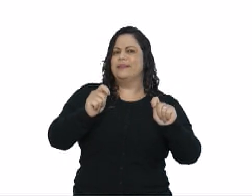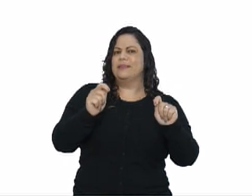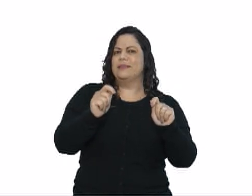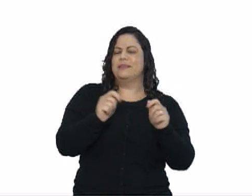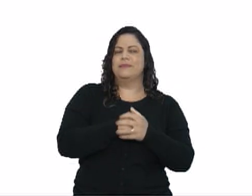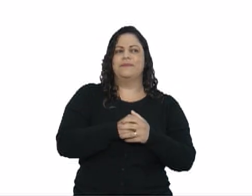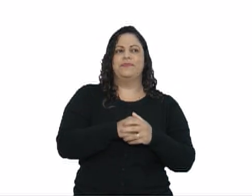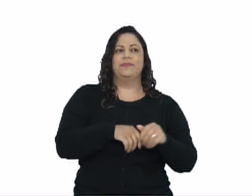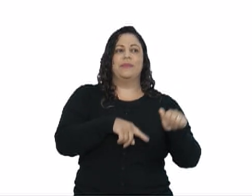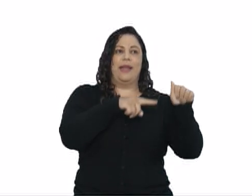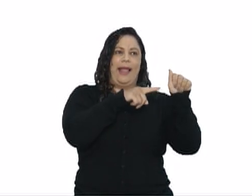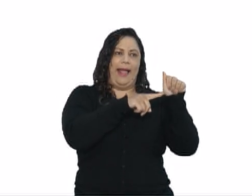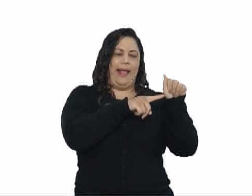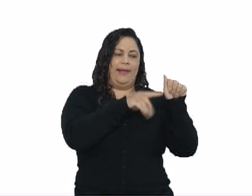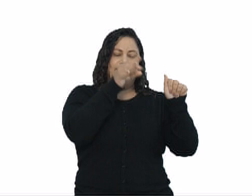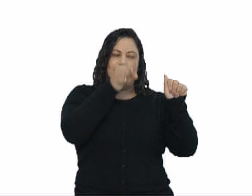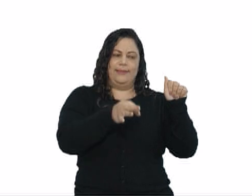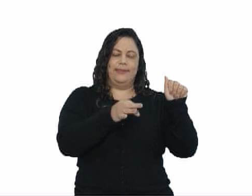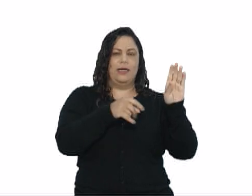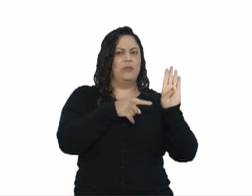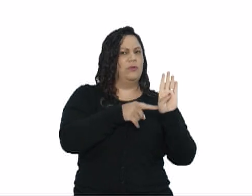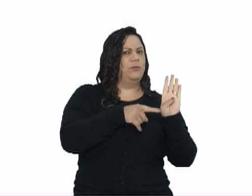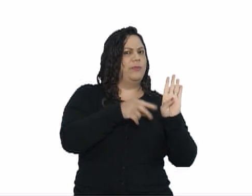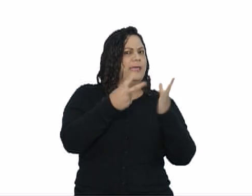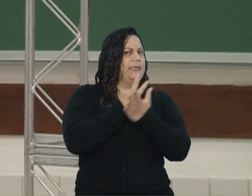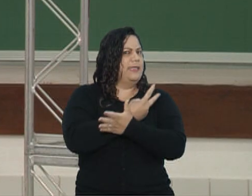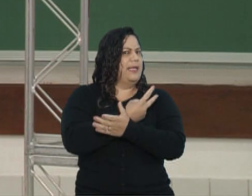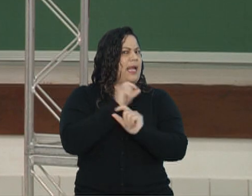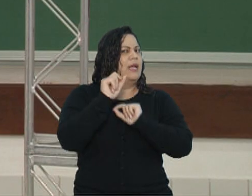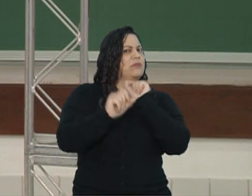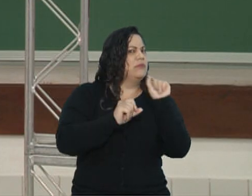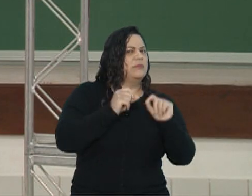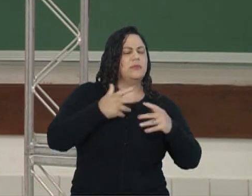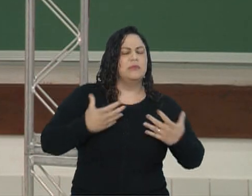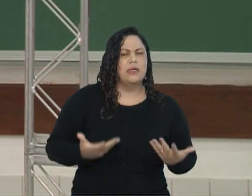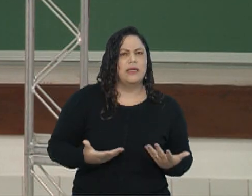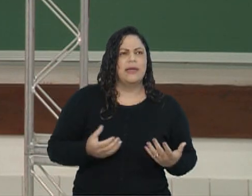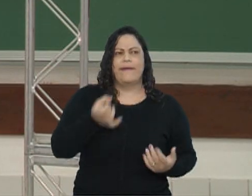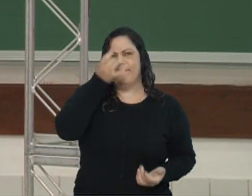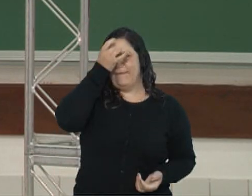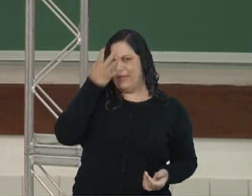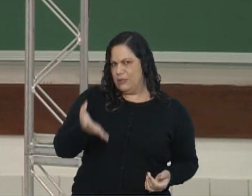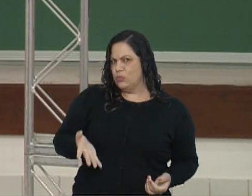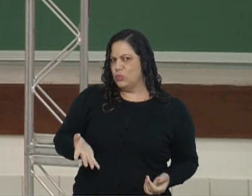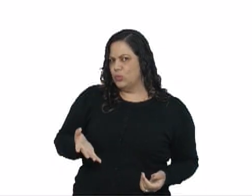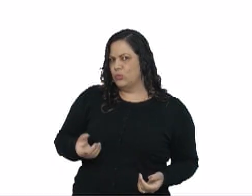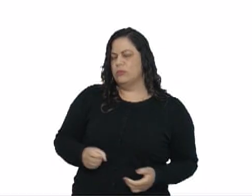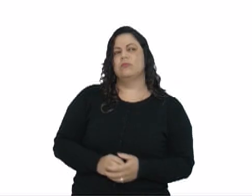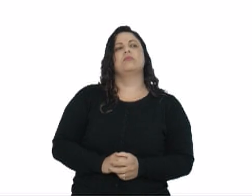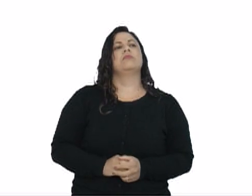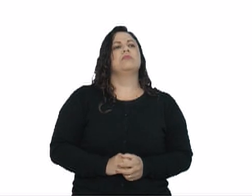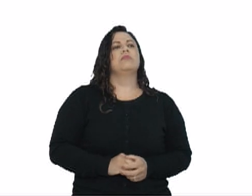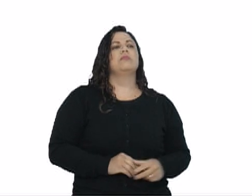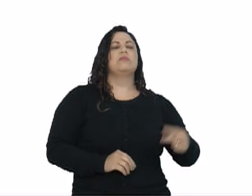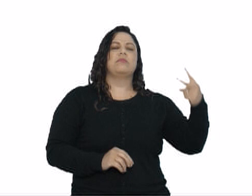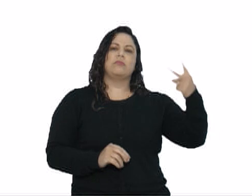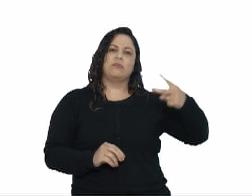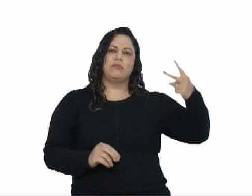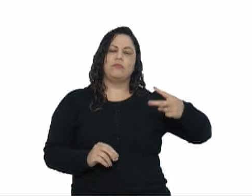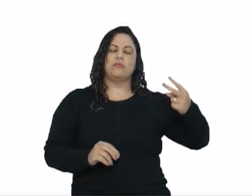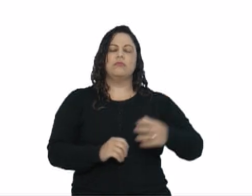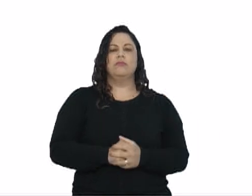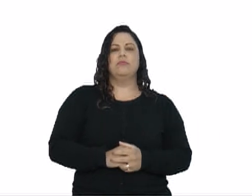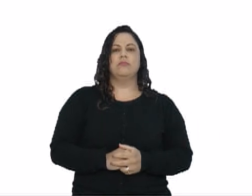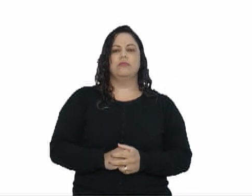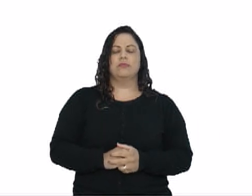essa afirmação está errada? Moleza essa, né, pessoal? Vamos ao segundo quiz. O